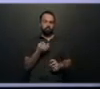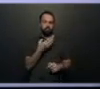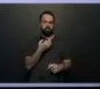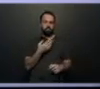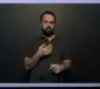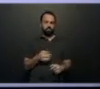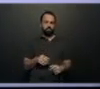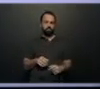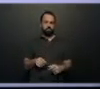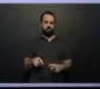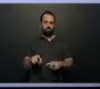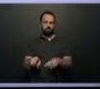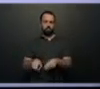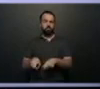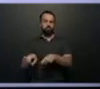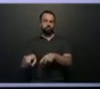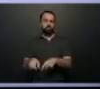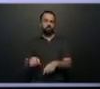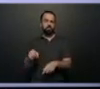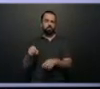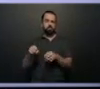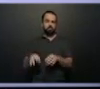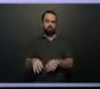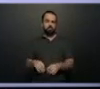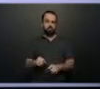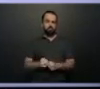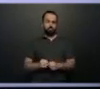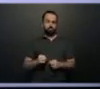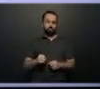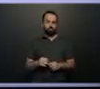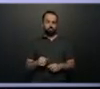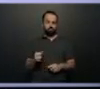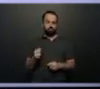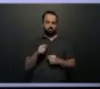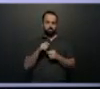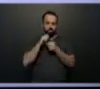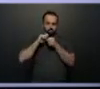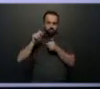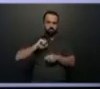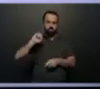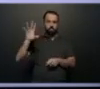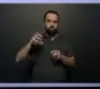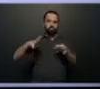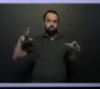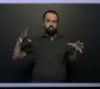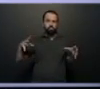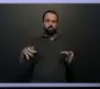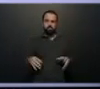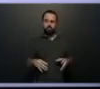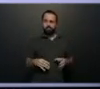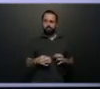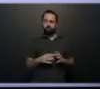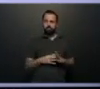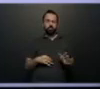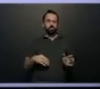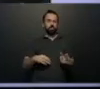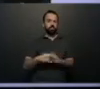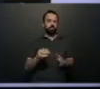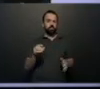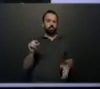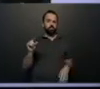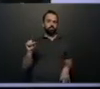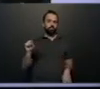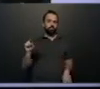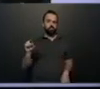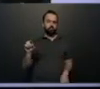inseticidas, fertilizantes, explosivos, tintas e colas. Muita coisa,